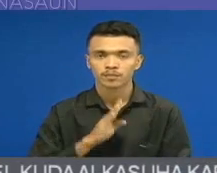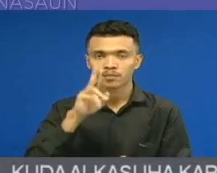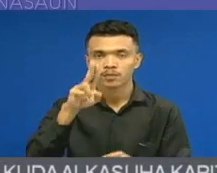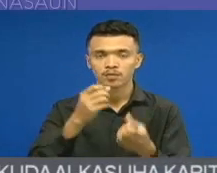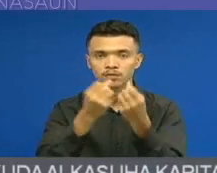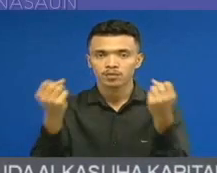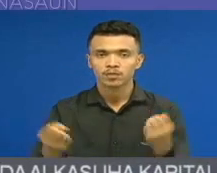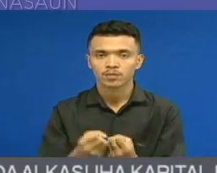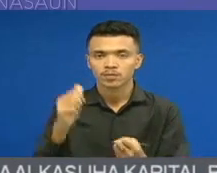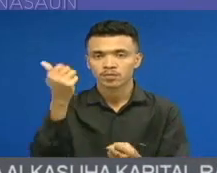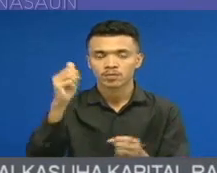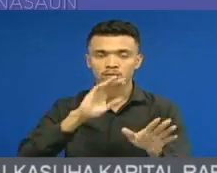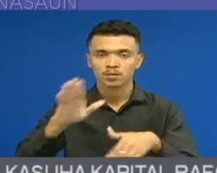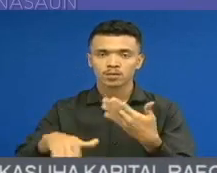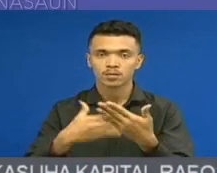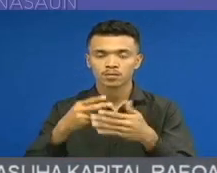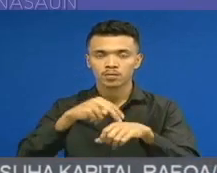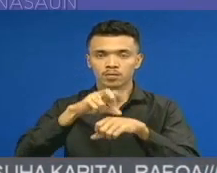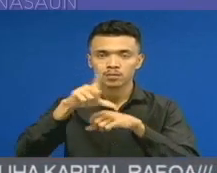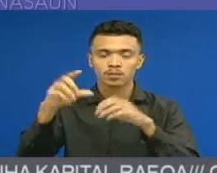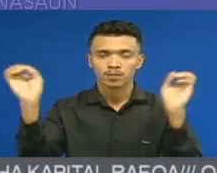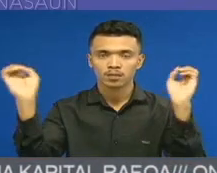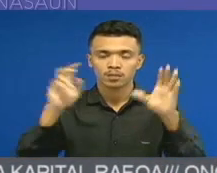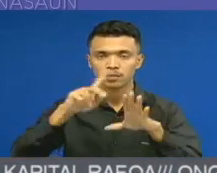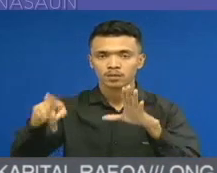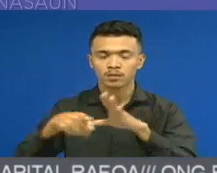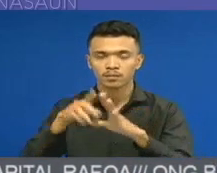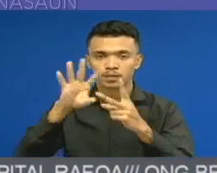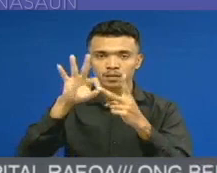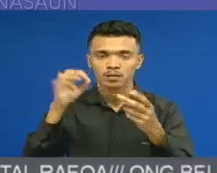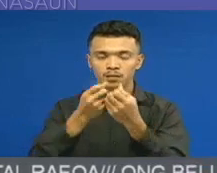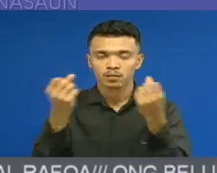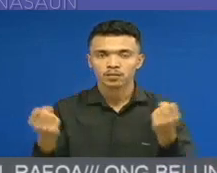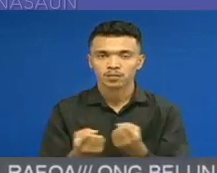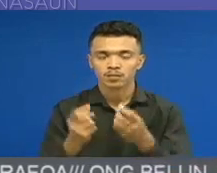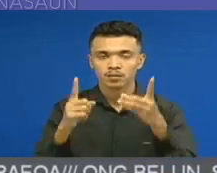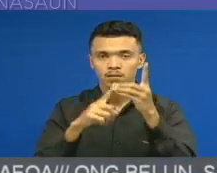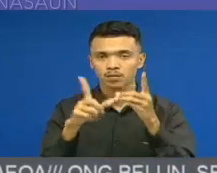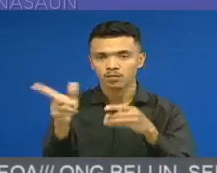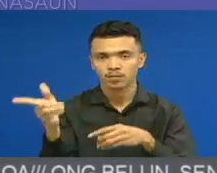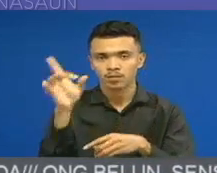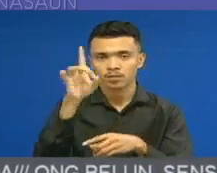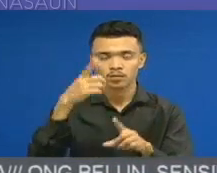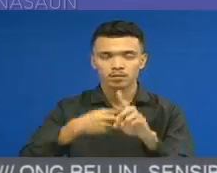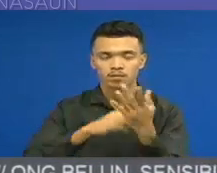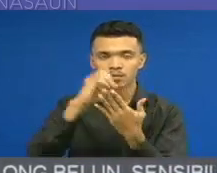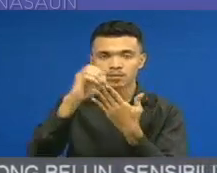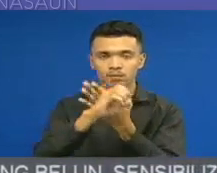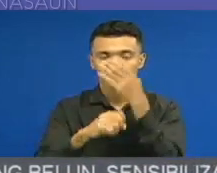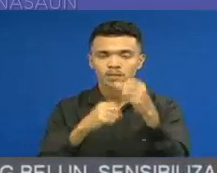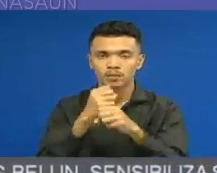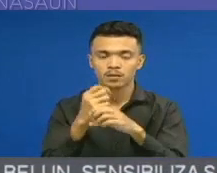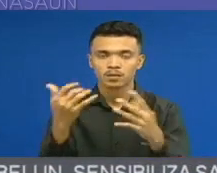suku stanulu ia teritoriu nasional sila participa ia elisa un suku ia lorong ruonul resingwalu fulong otubru